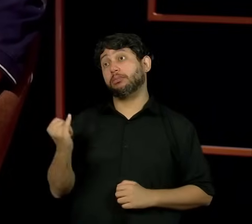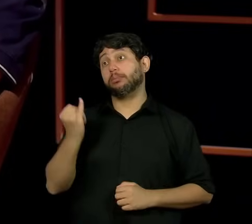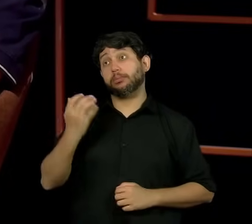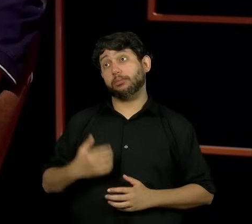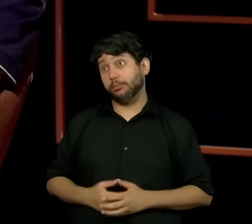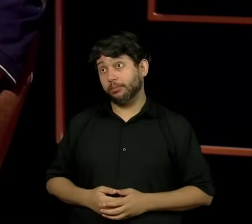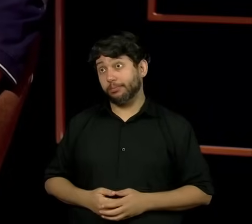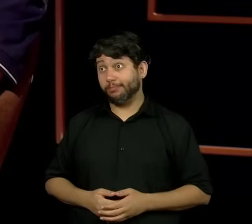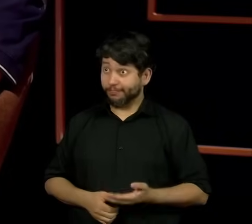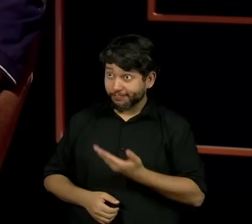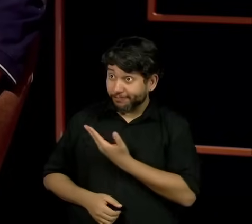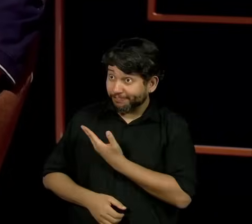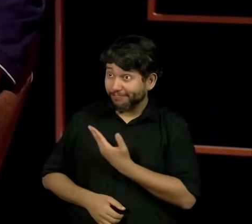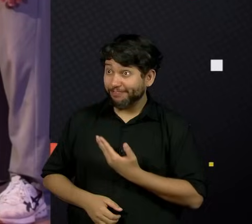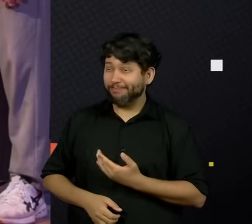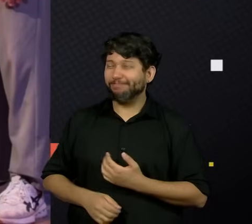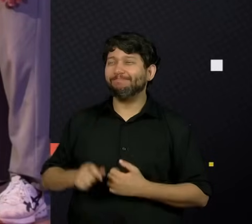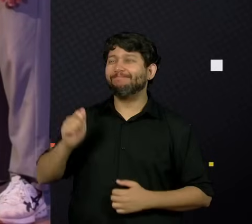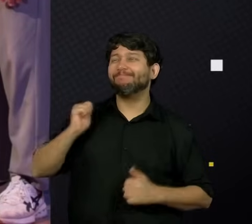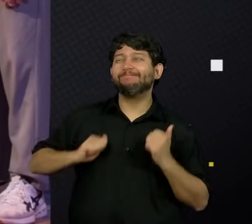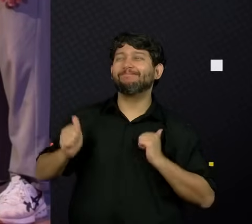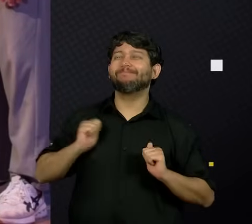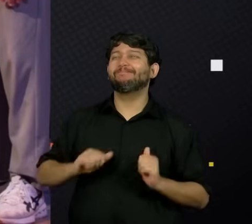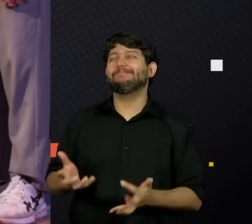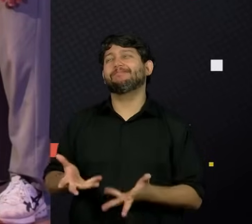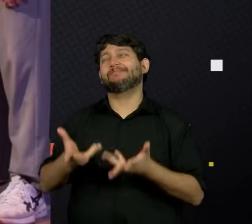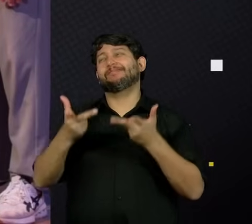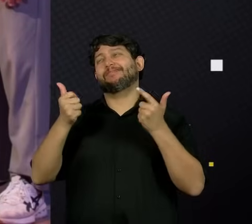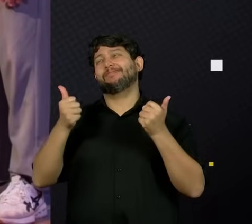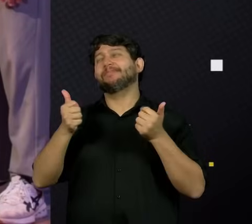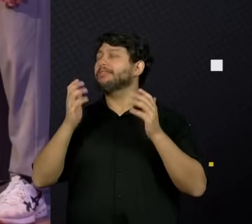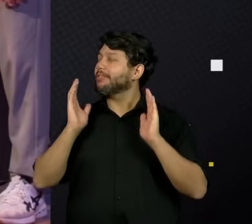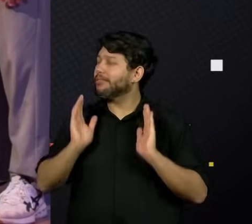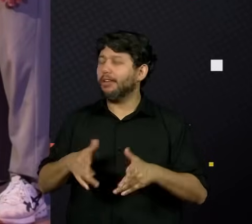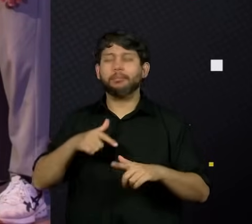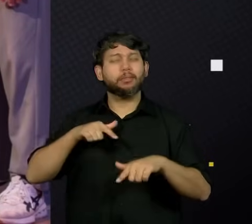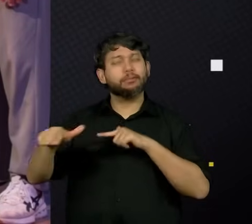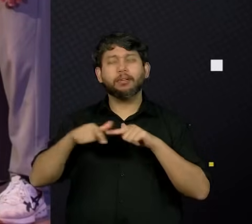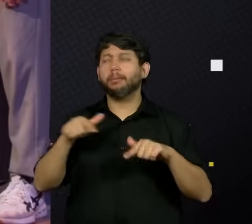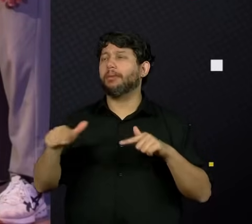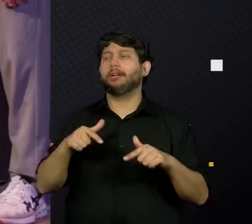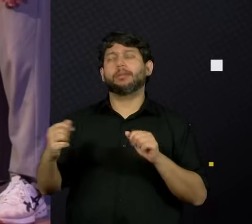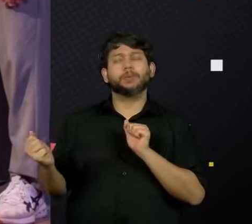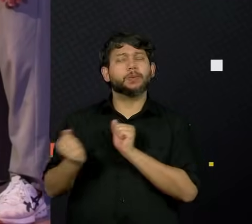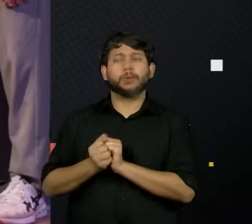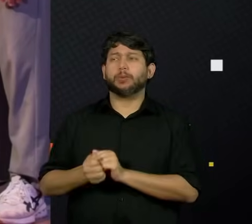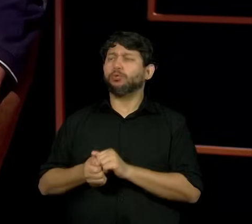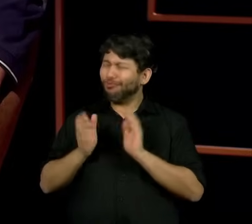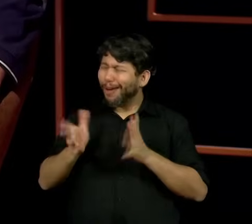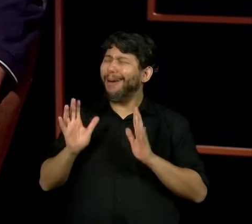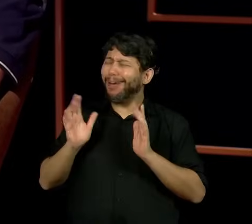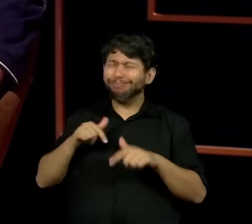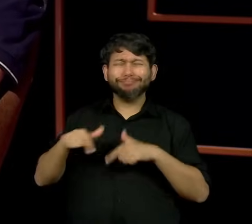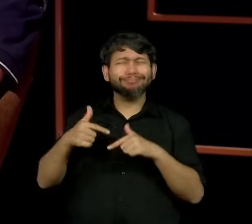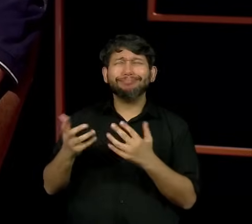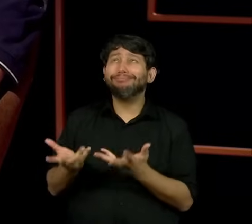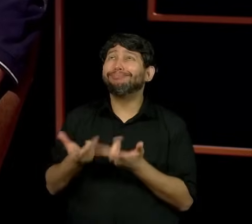Hernando é um belíssimo ator e vai fazer um belíssimo trabalho conosco, já está fazendo.